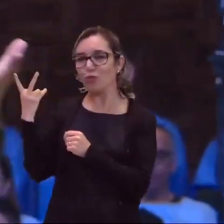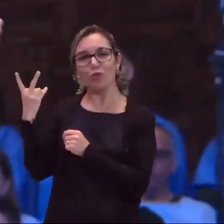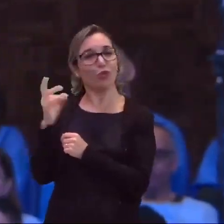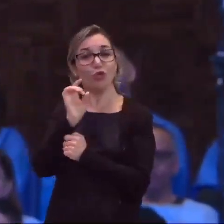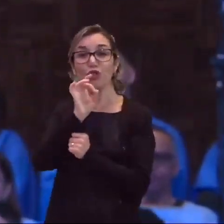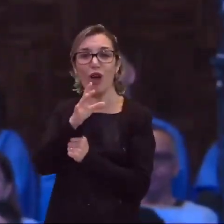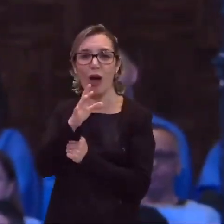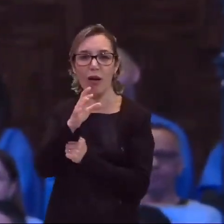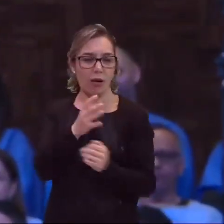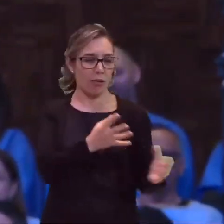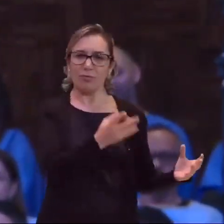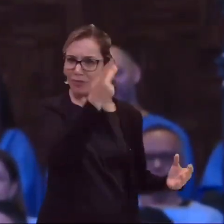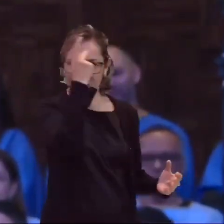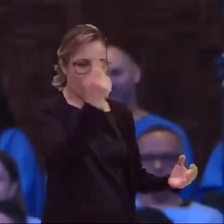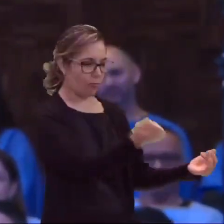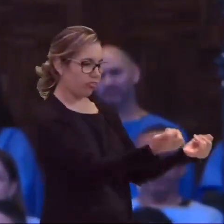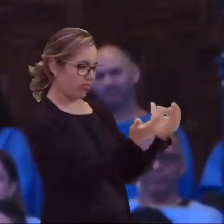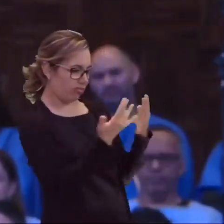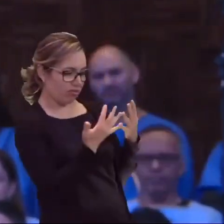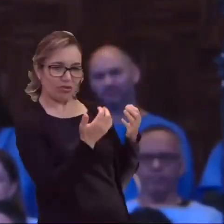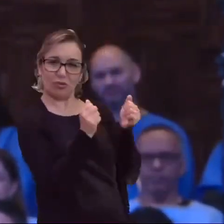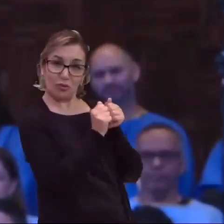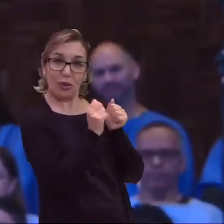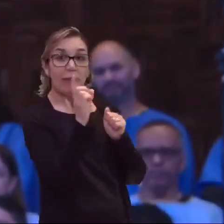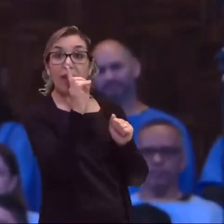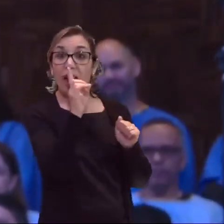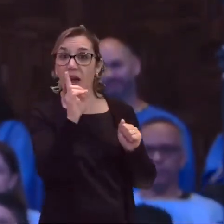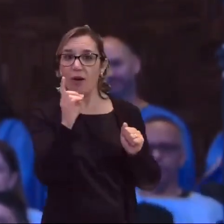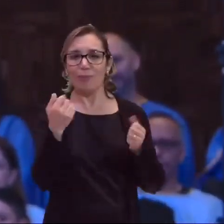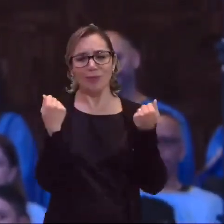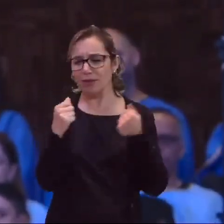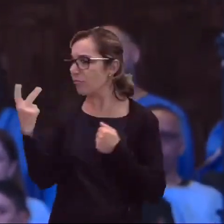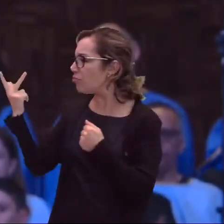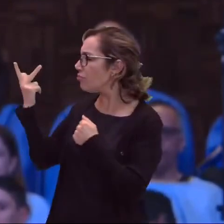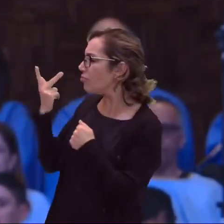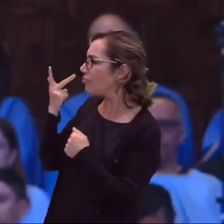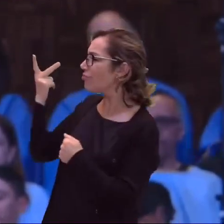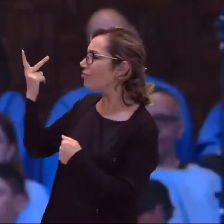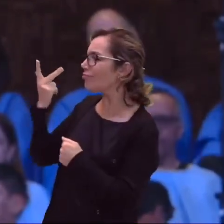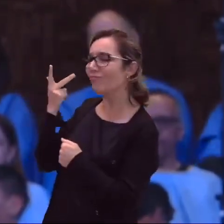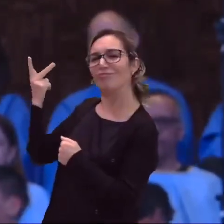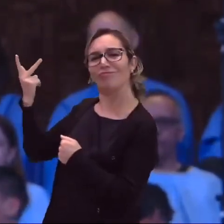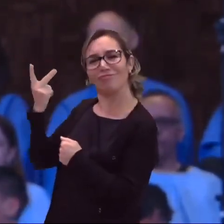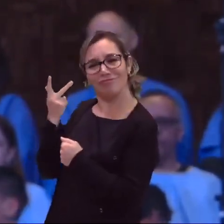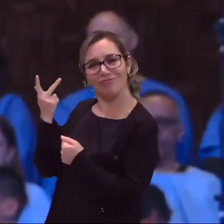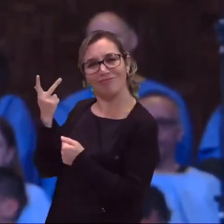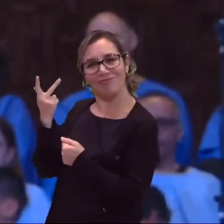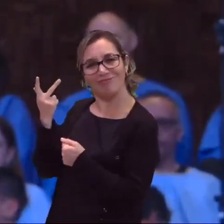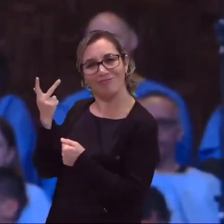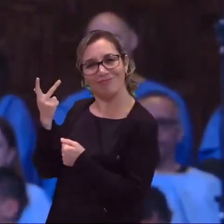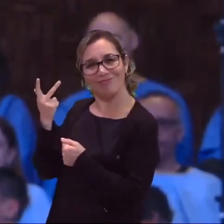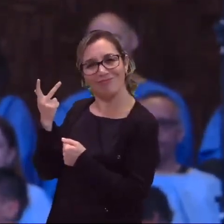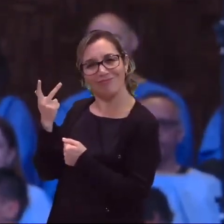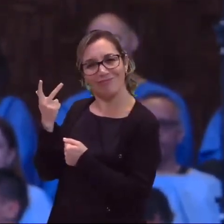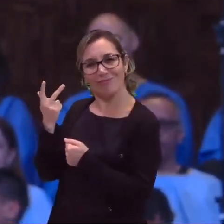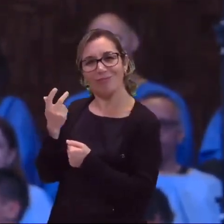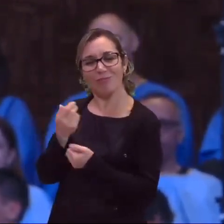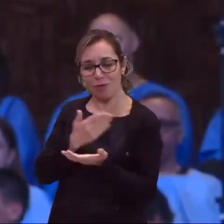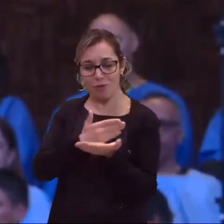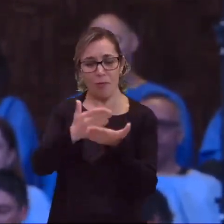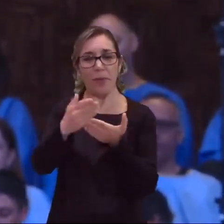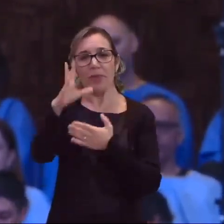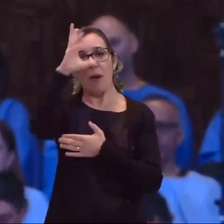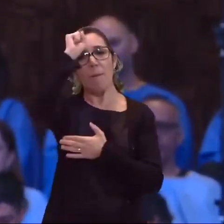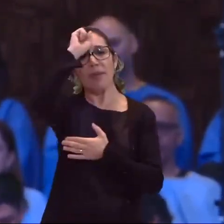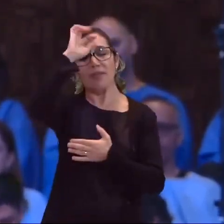algumas virtudes a primeira virtude é fé porque você vai ouvir palavra de Deus